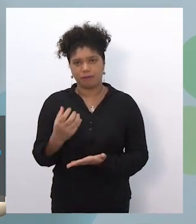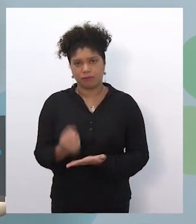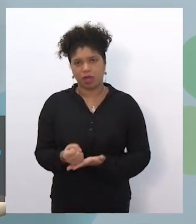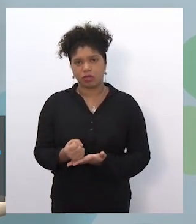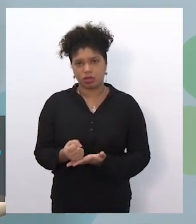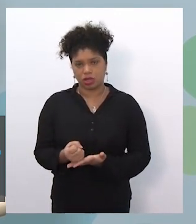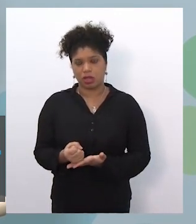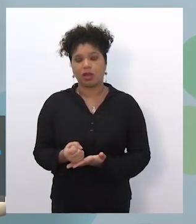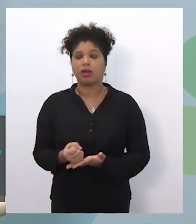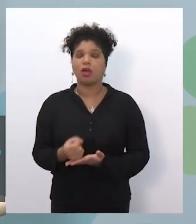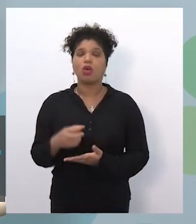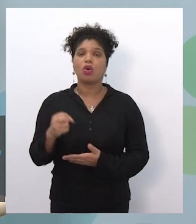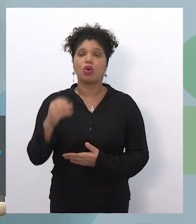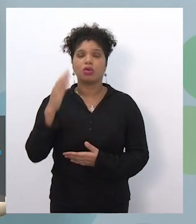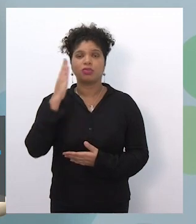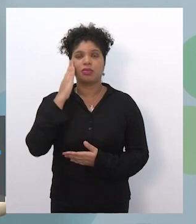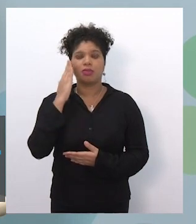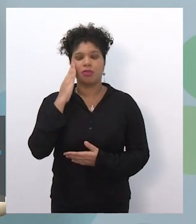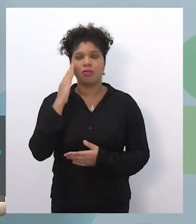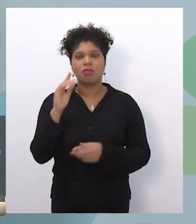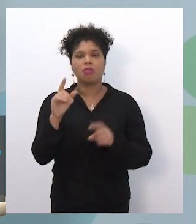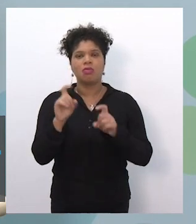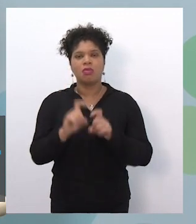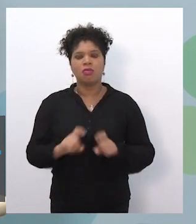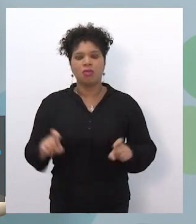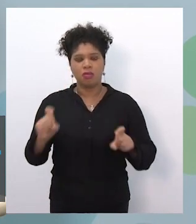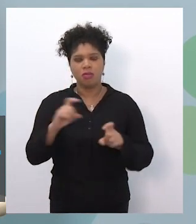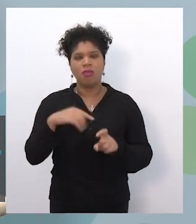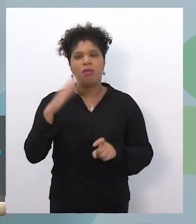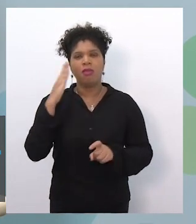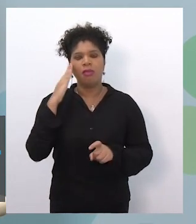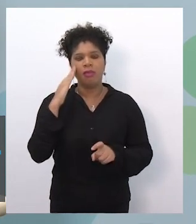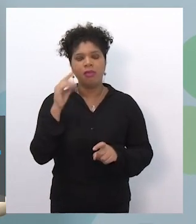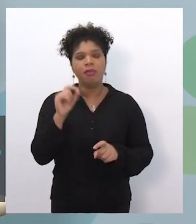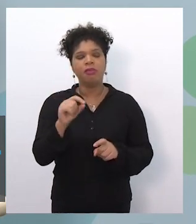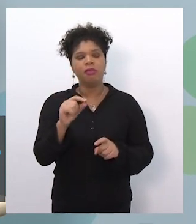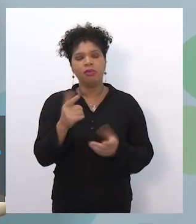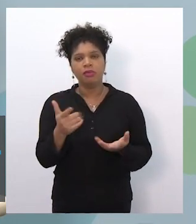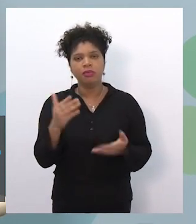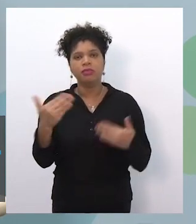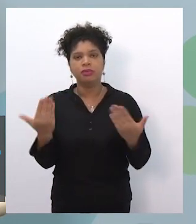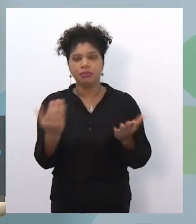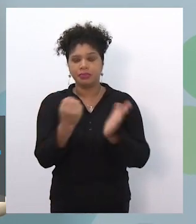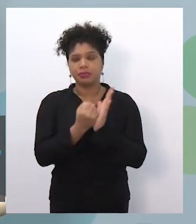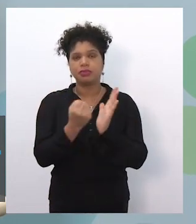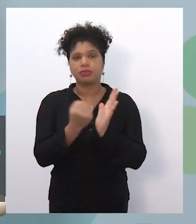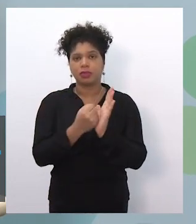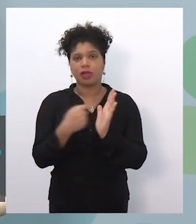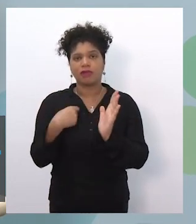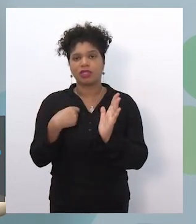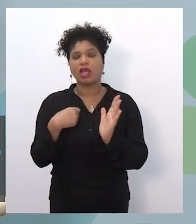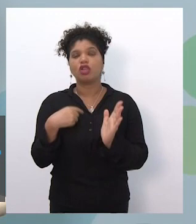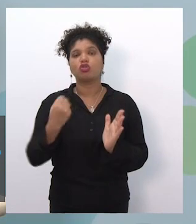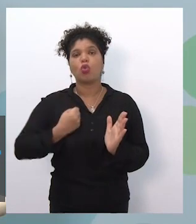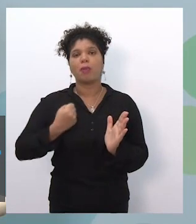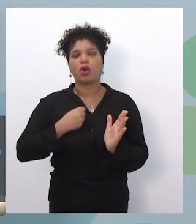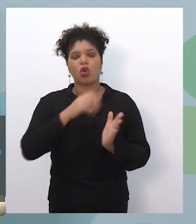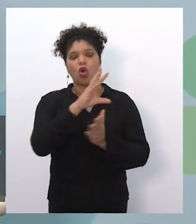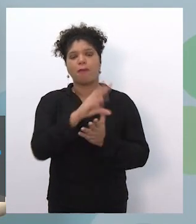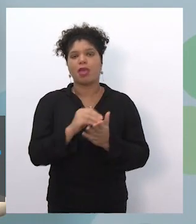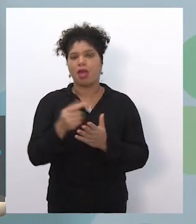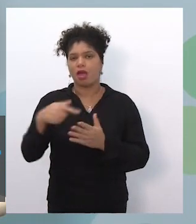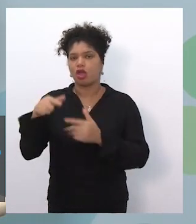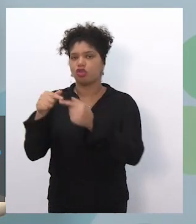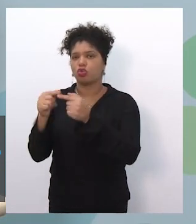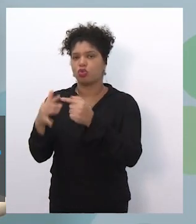quantidade que seu computador tem, ele vai aparecer o fabricante da placa-mãe, então você consegue copiar o nome desse fabricante, jogar no Google,